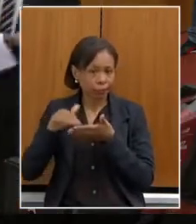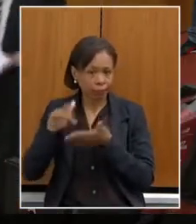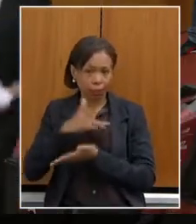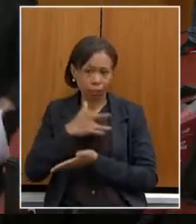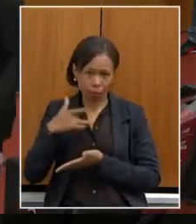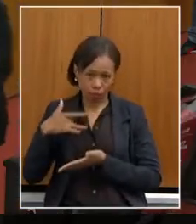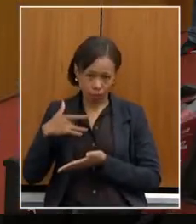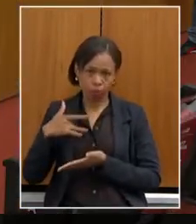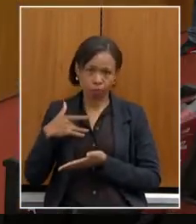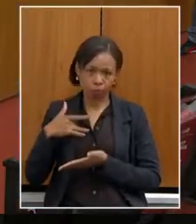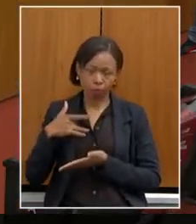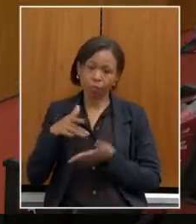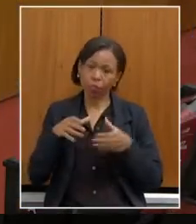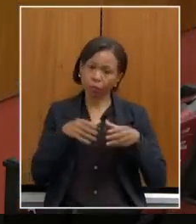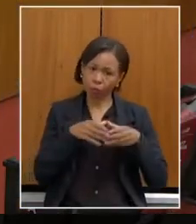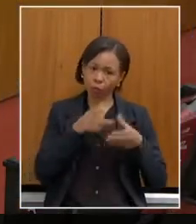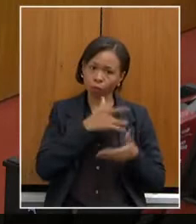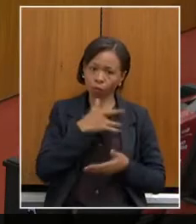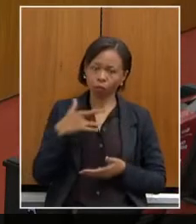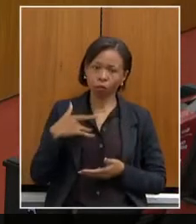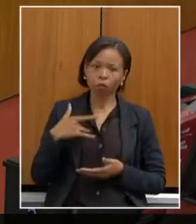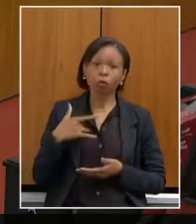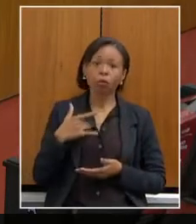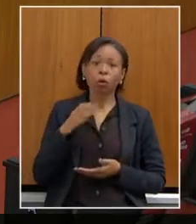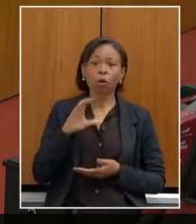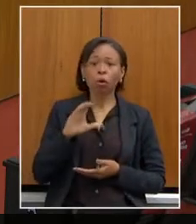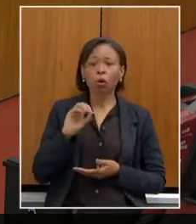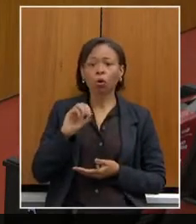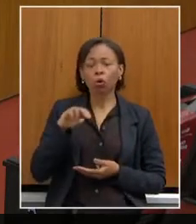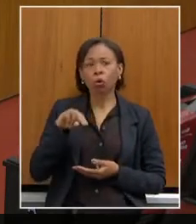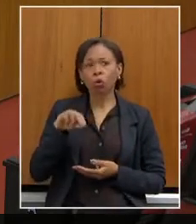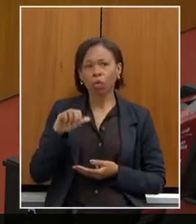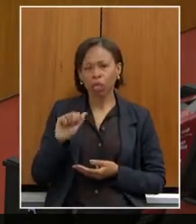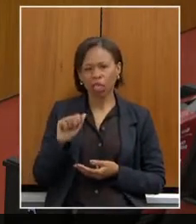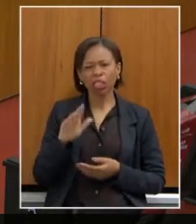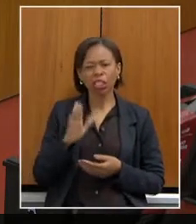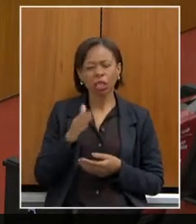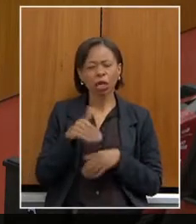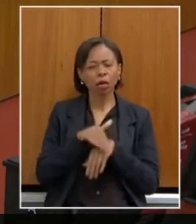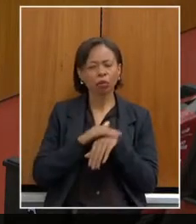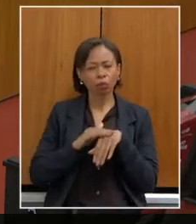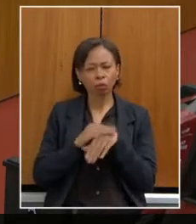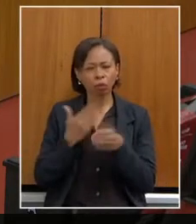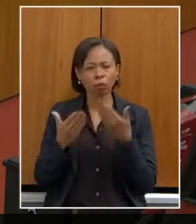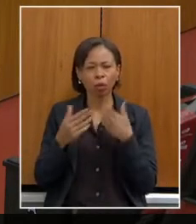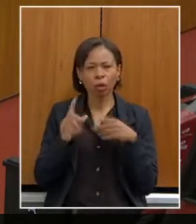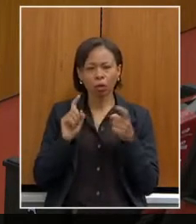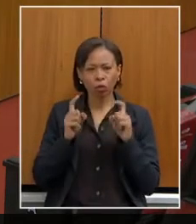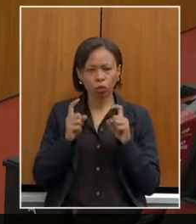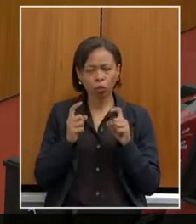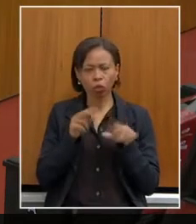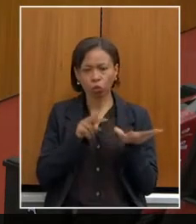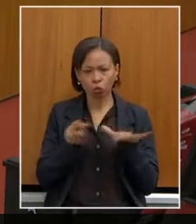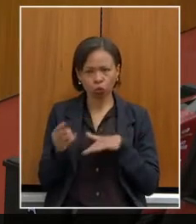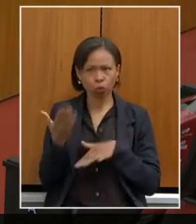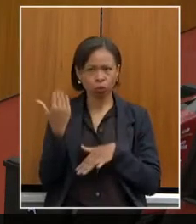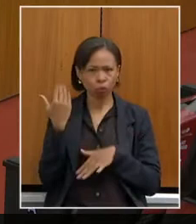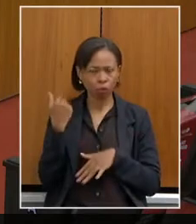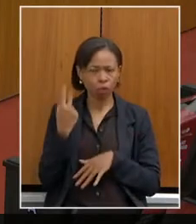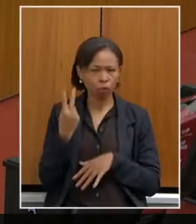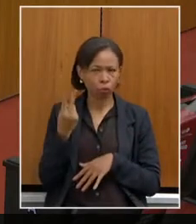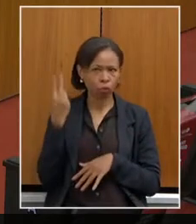ótimo Conar sim vem discutindo tivemos uma reunião há duas semanas também com o Ministério da Saúde para